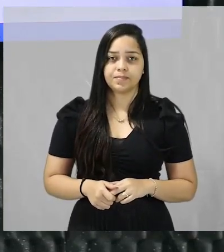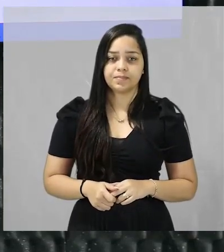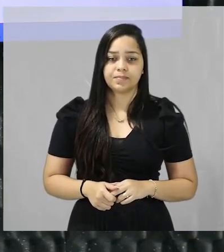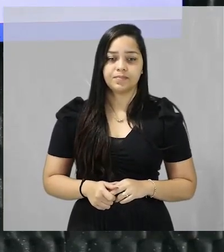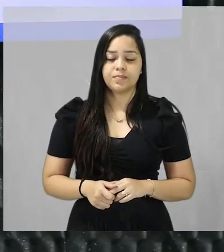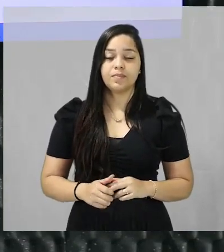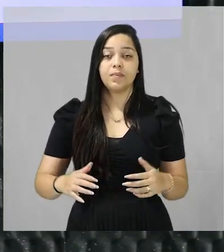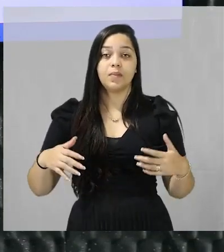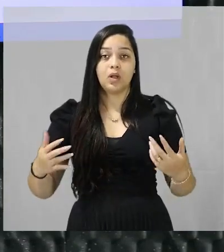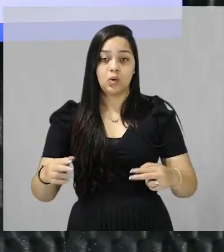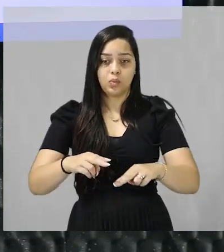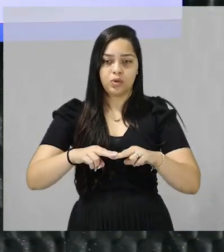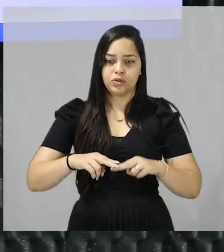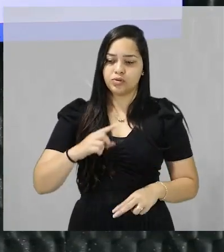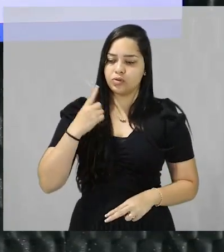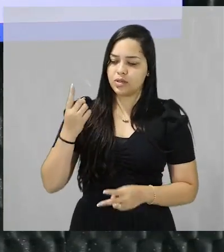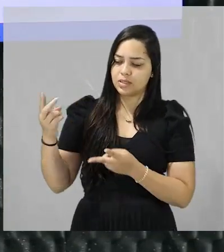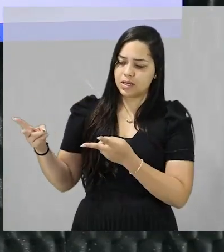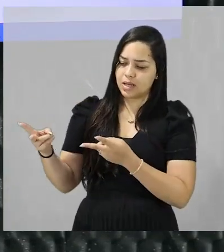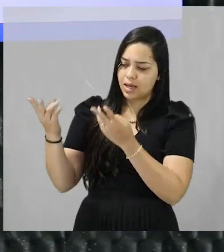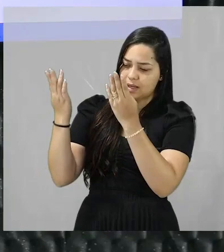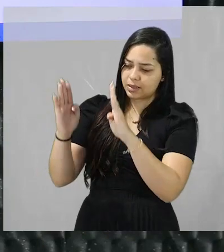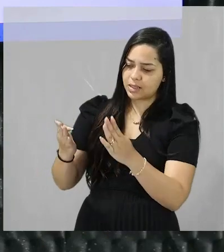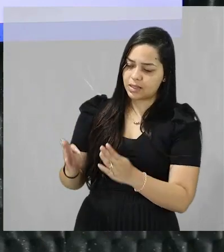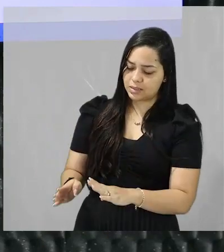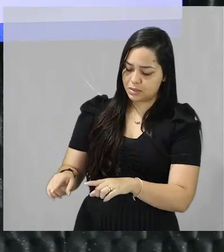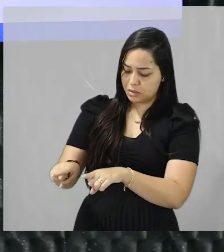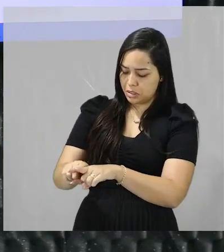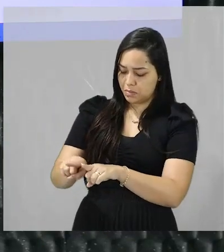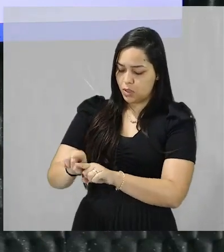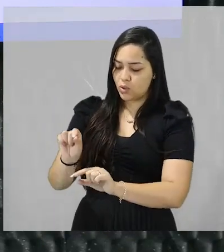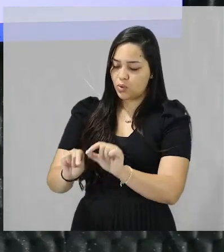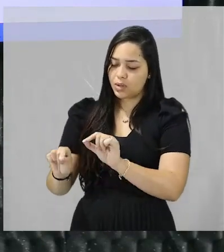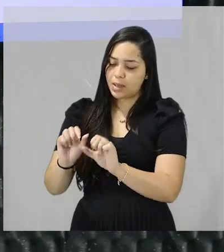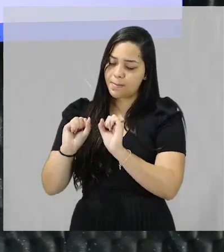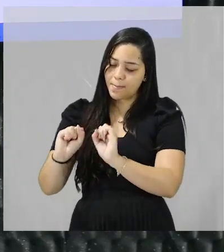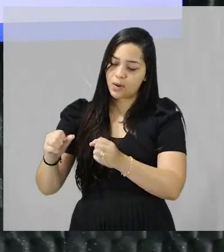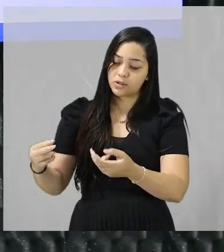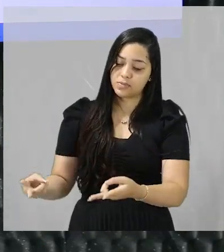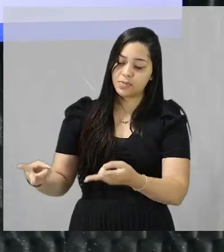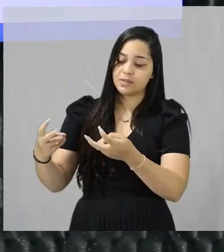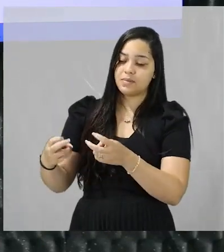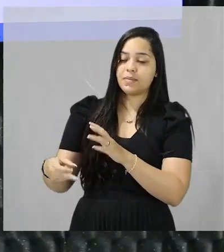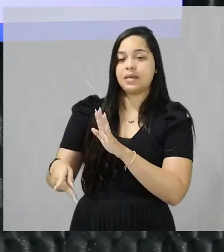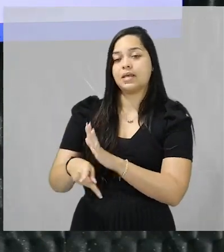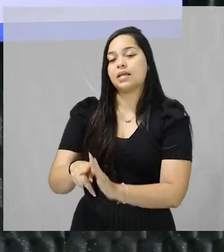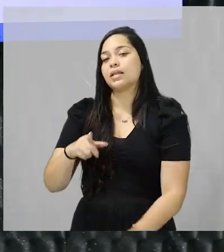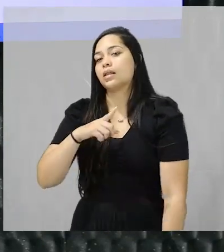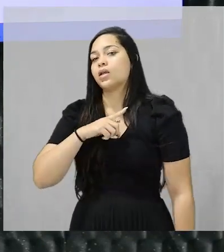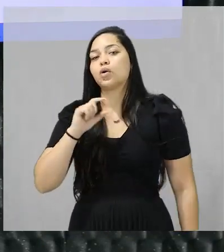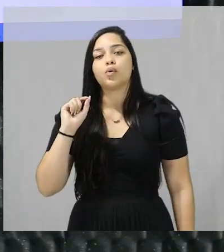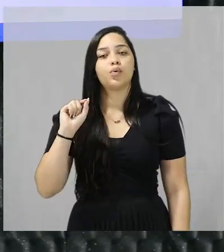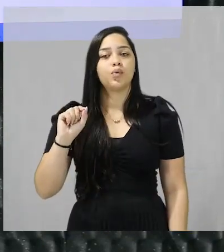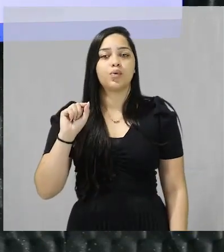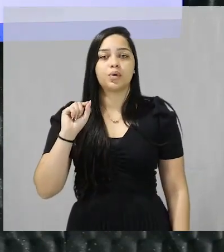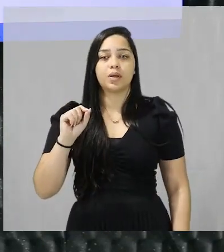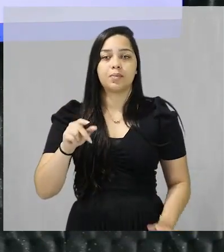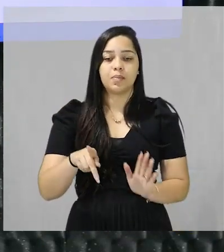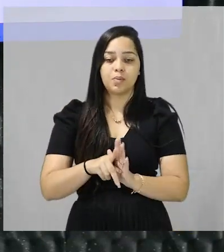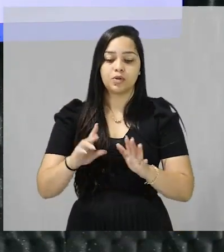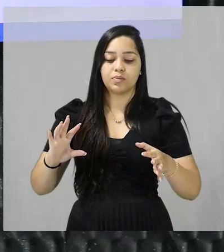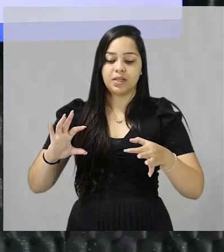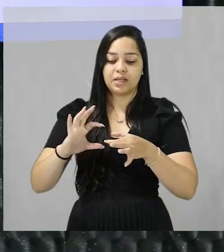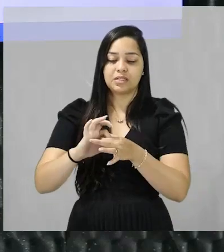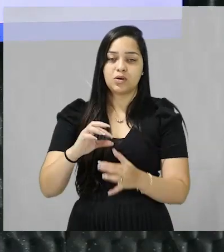turminha, quando a gente analisa a estrutura do shogal, a gente vai perceber a presença de uma ligação